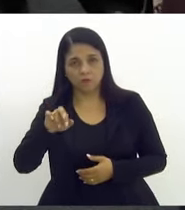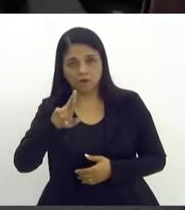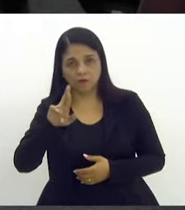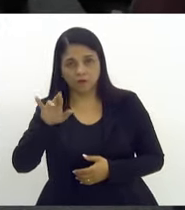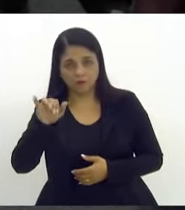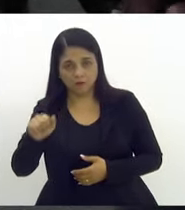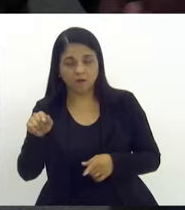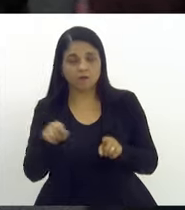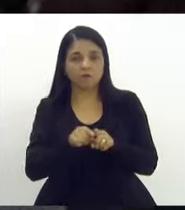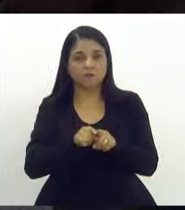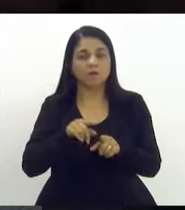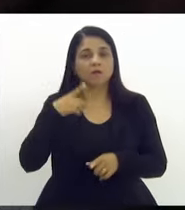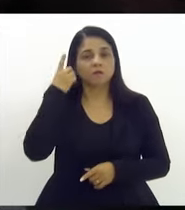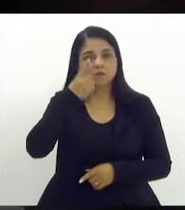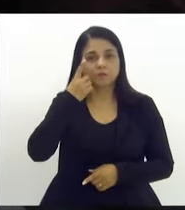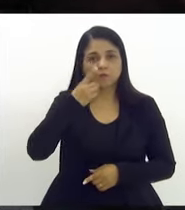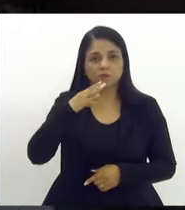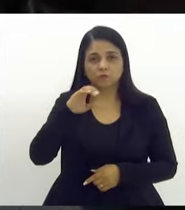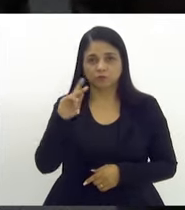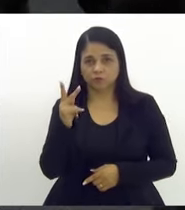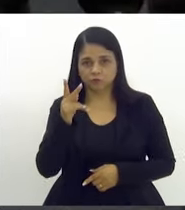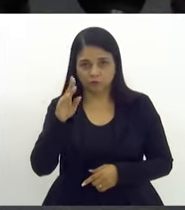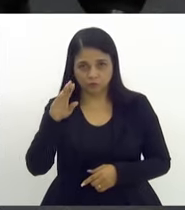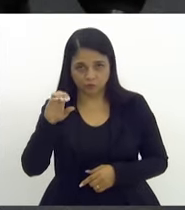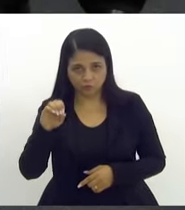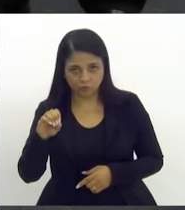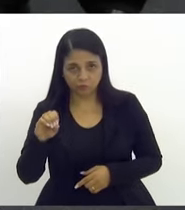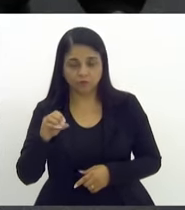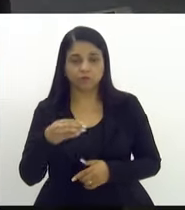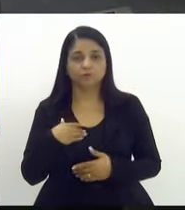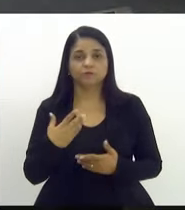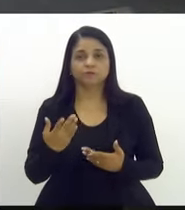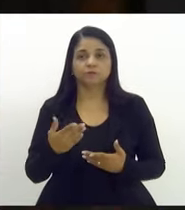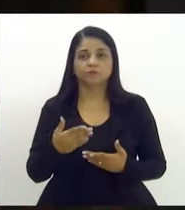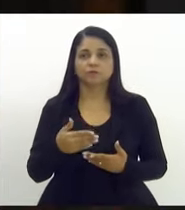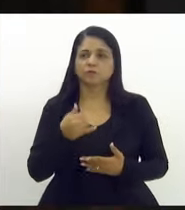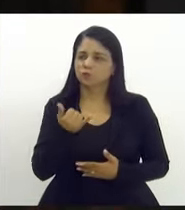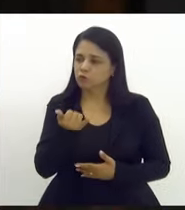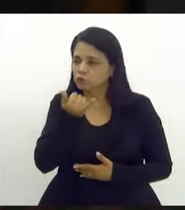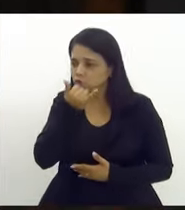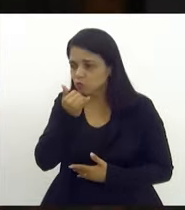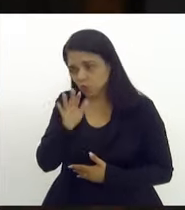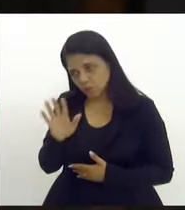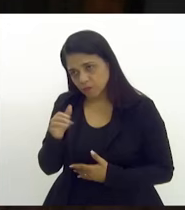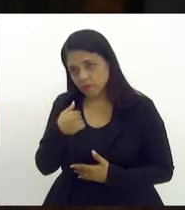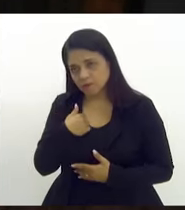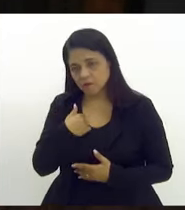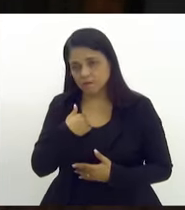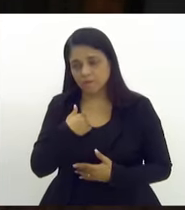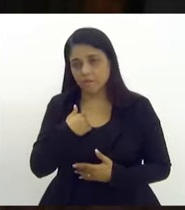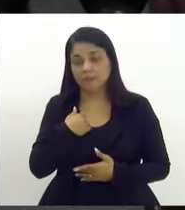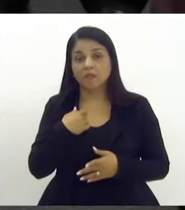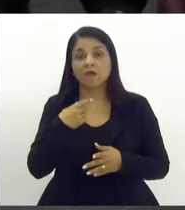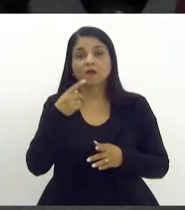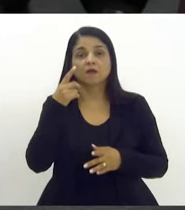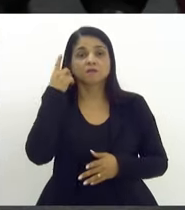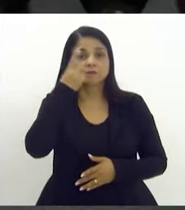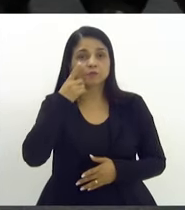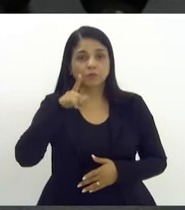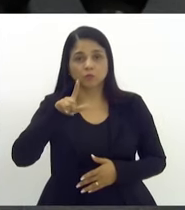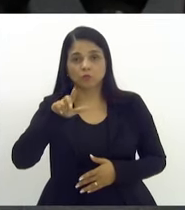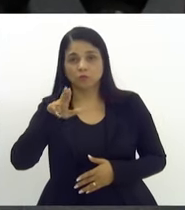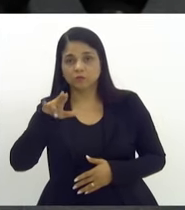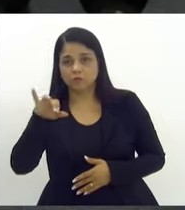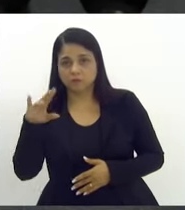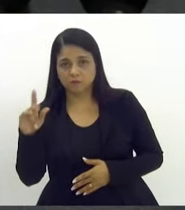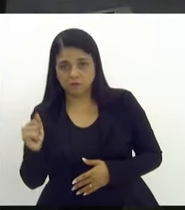deputado Chico Machado. André Correia e Chico Machado. Por favor. Perdão, deputado, eu cantei... A deputada Lucinha e a deputada